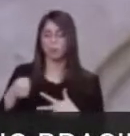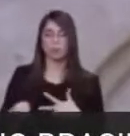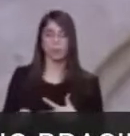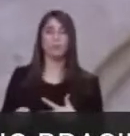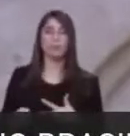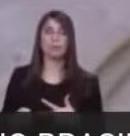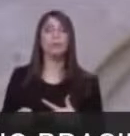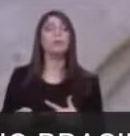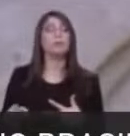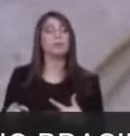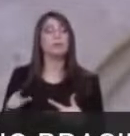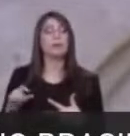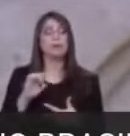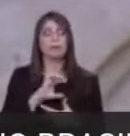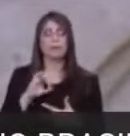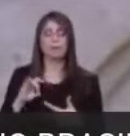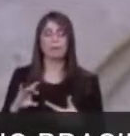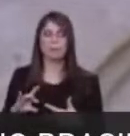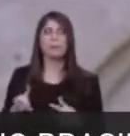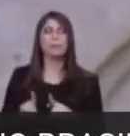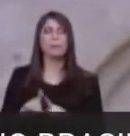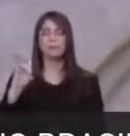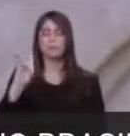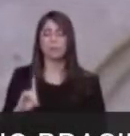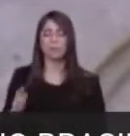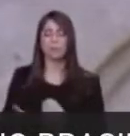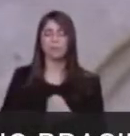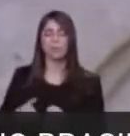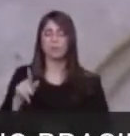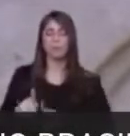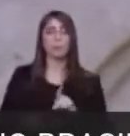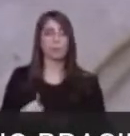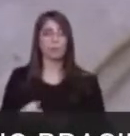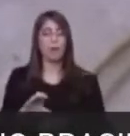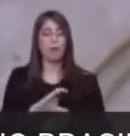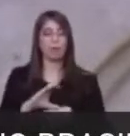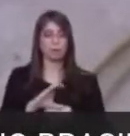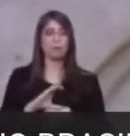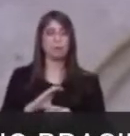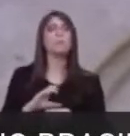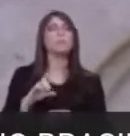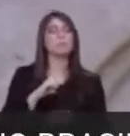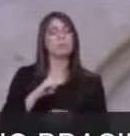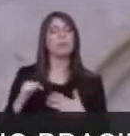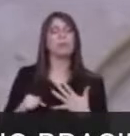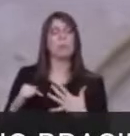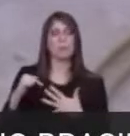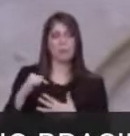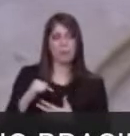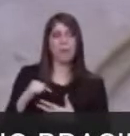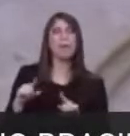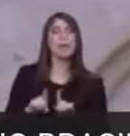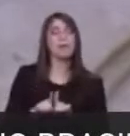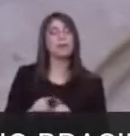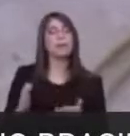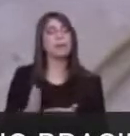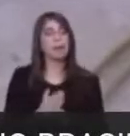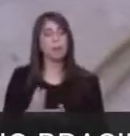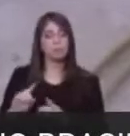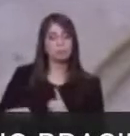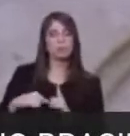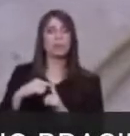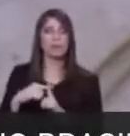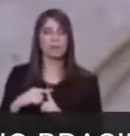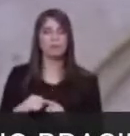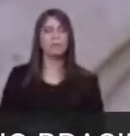dos poderes e define os direitos fundamentais do povo. A Constituição brasileira faz isso, mas também faz algumas coisas